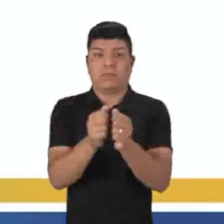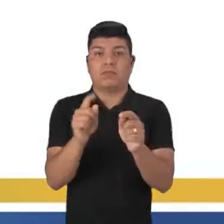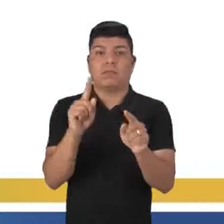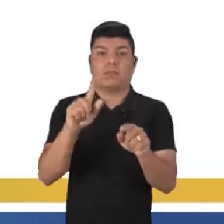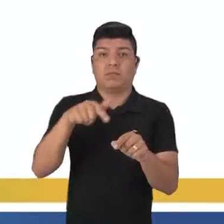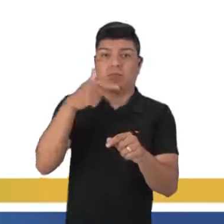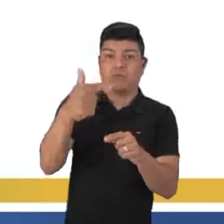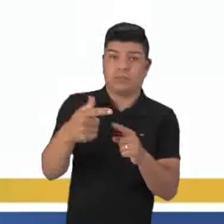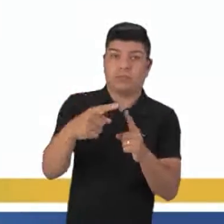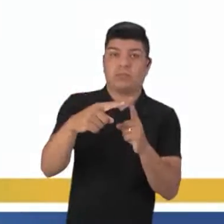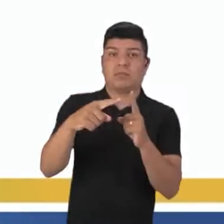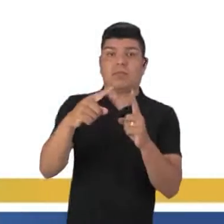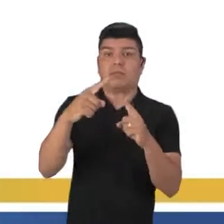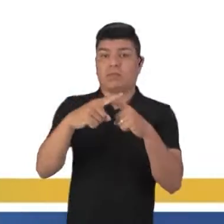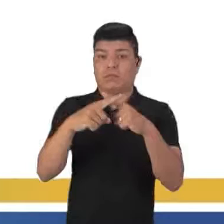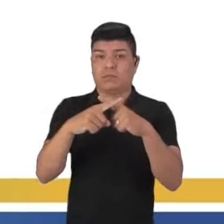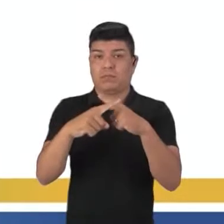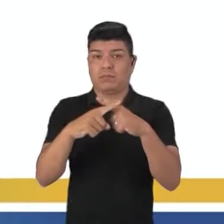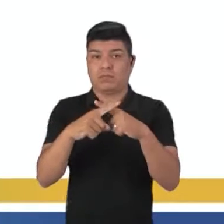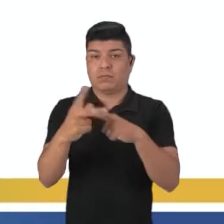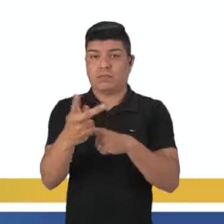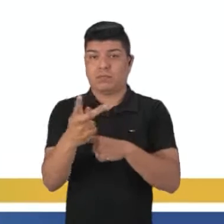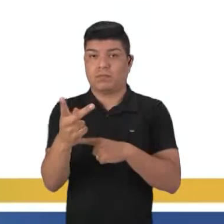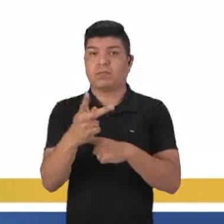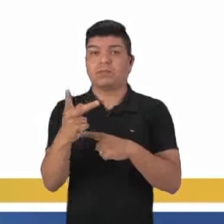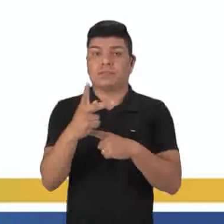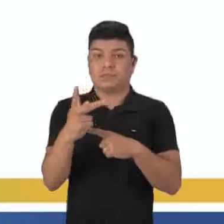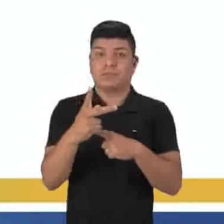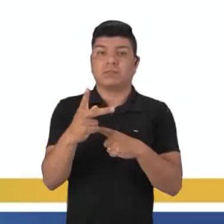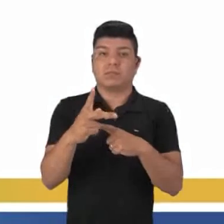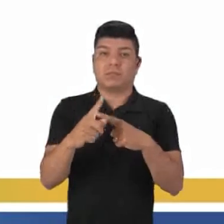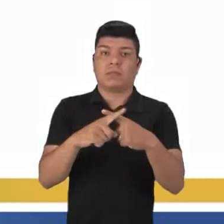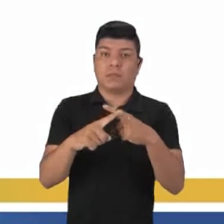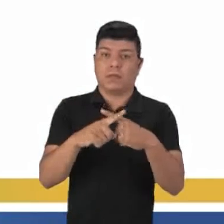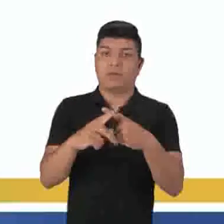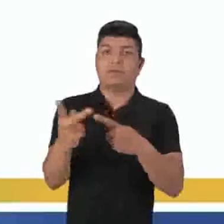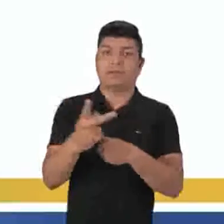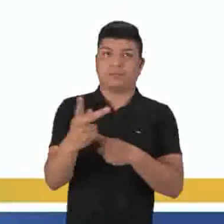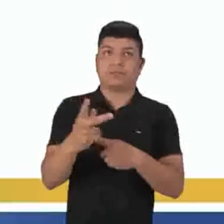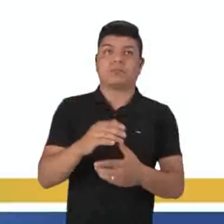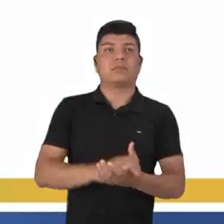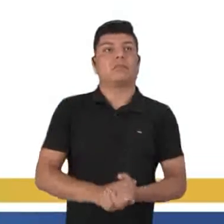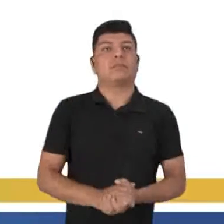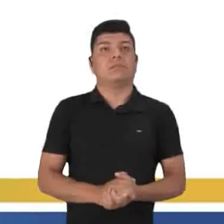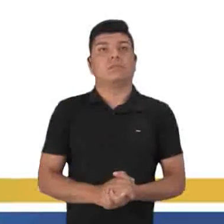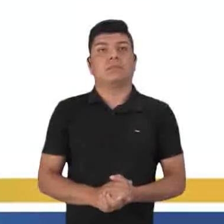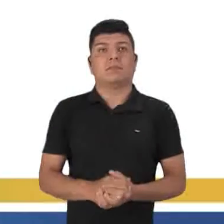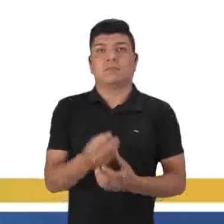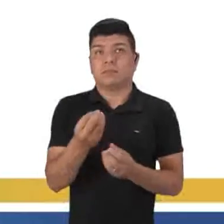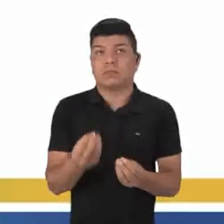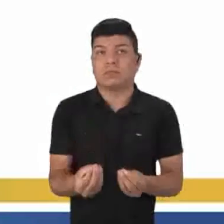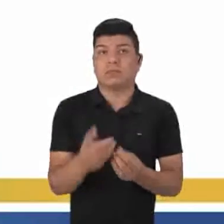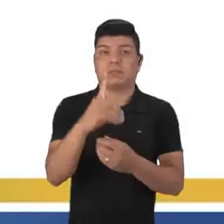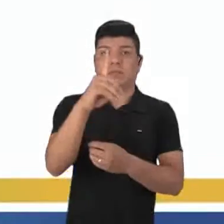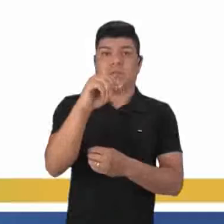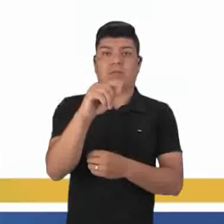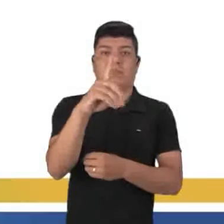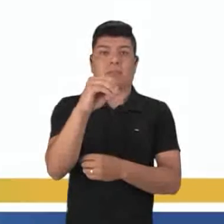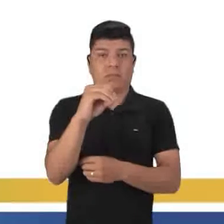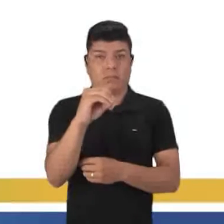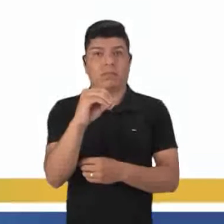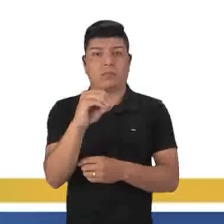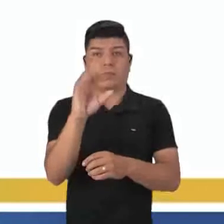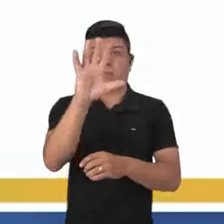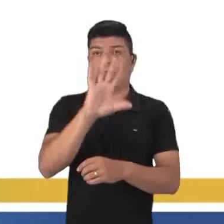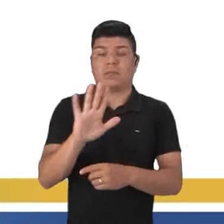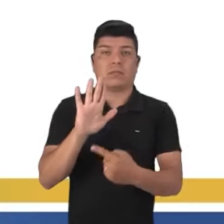fazer a operação aí de multiplicação entre elas, né? Ou seja, fazer um produto entre elas. Então, no lançamento do dado, nós temos que o